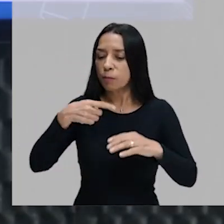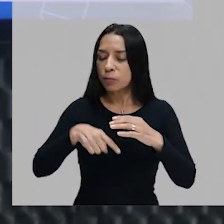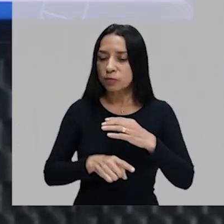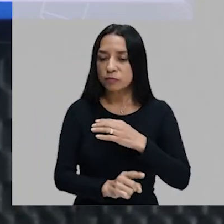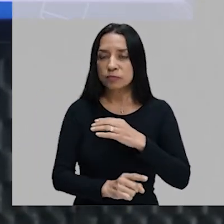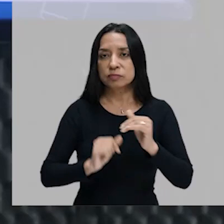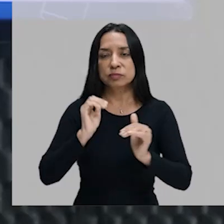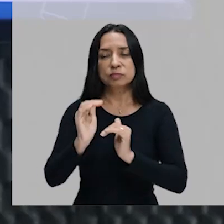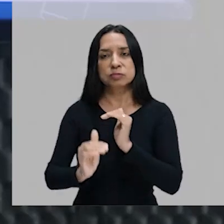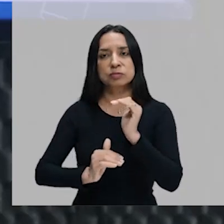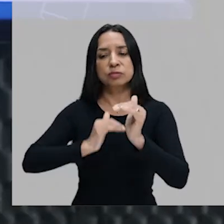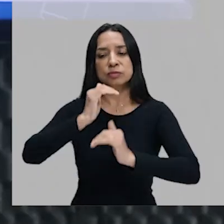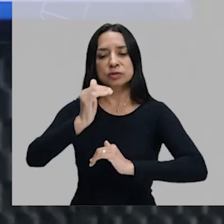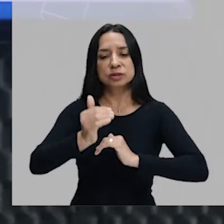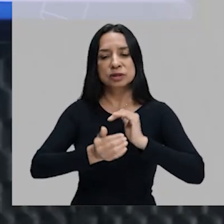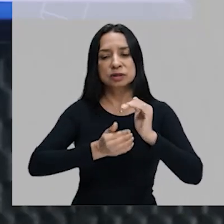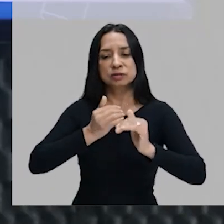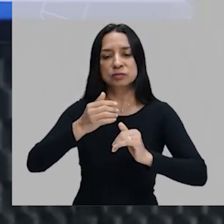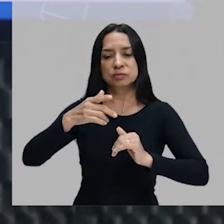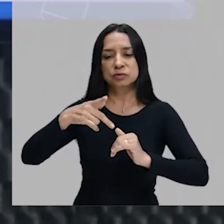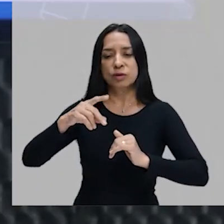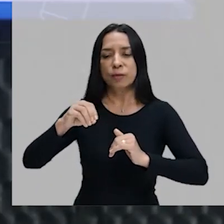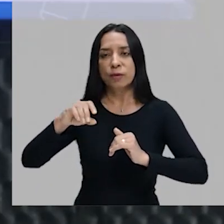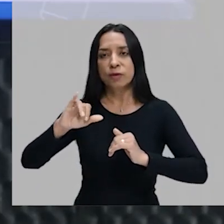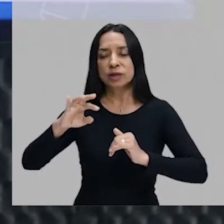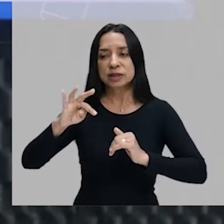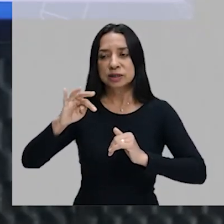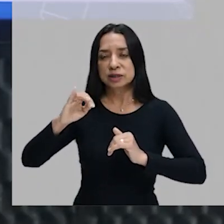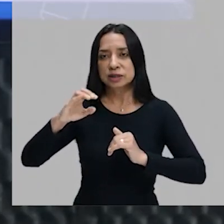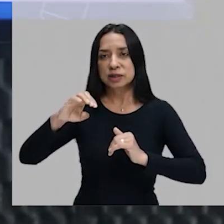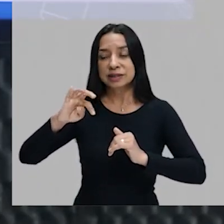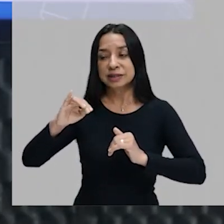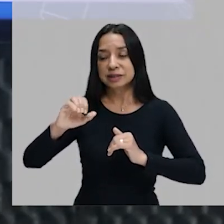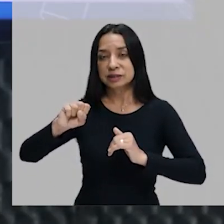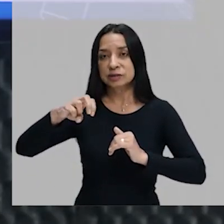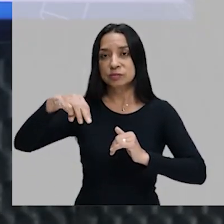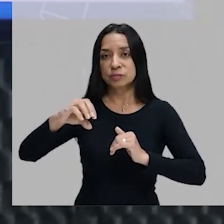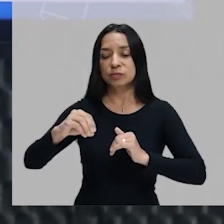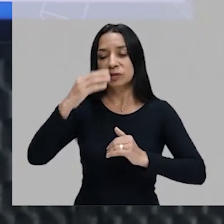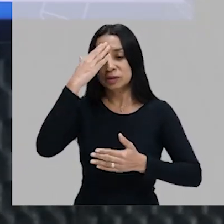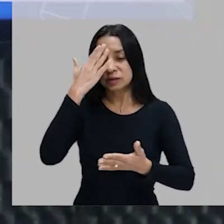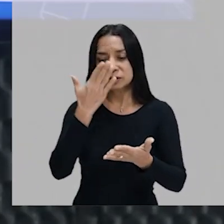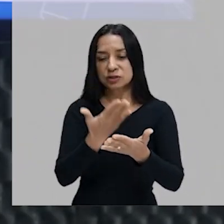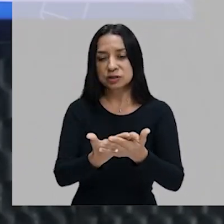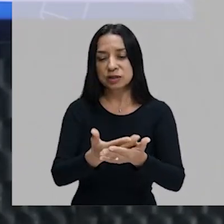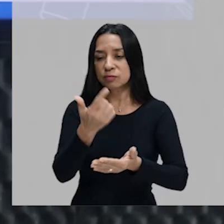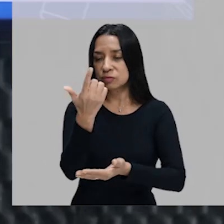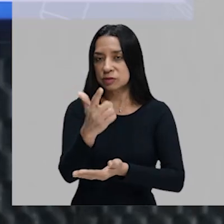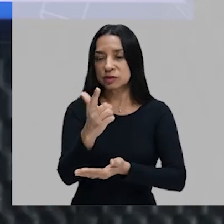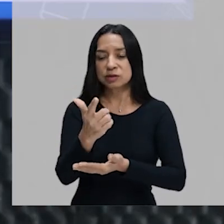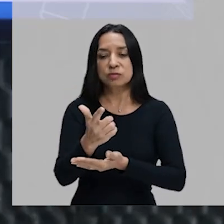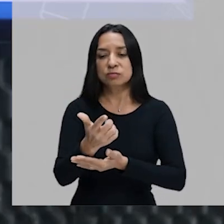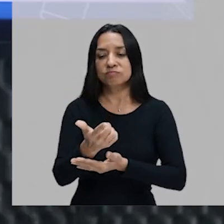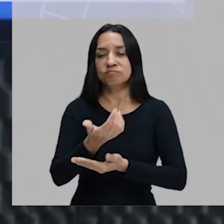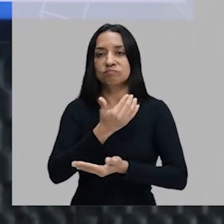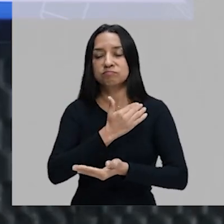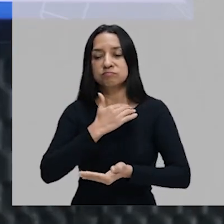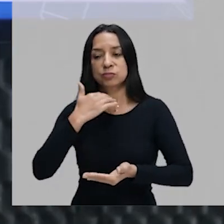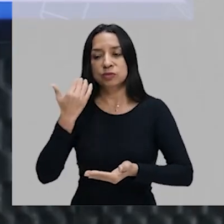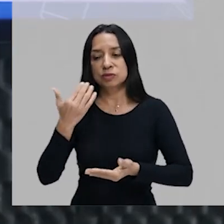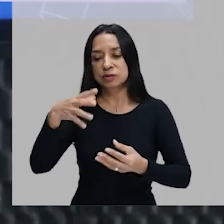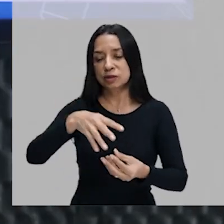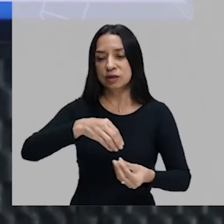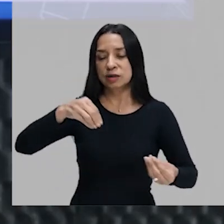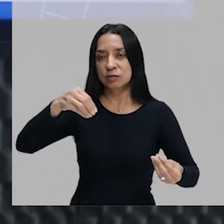processo de politeísmo antropozomórfico, que acreditavam na imortalidade da alma existente